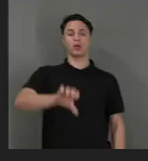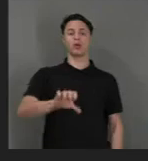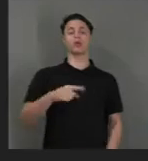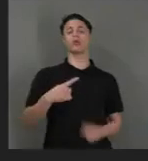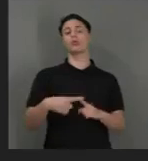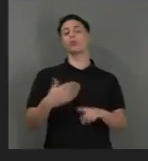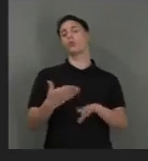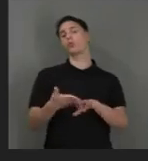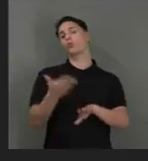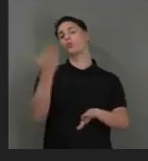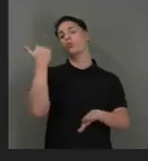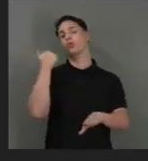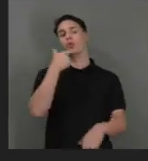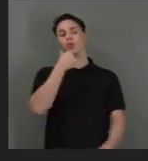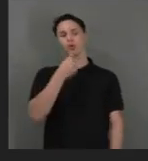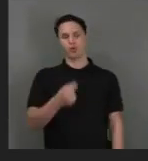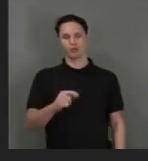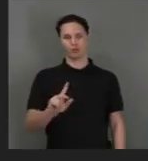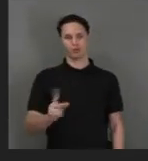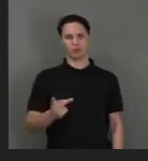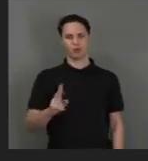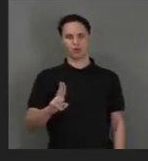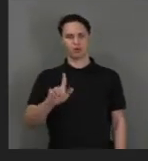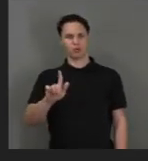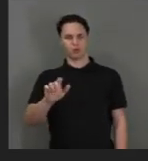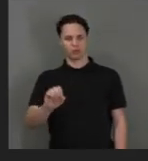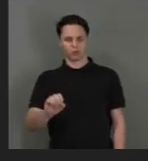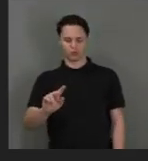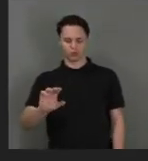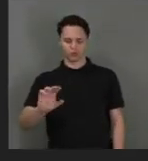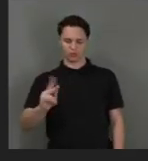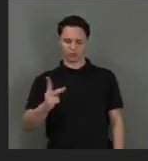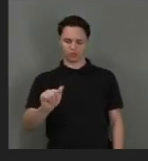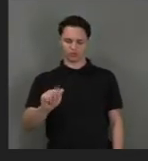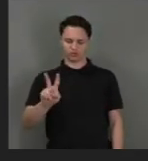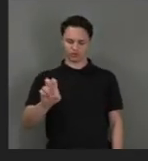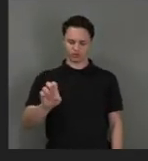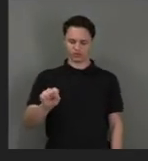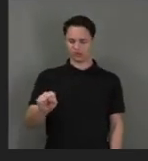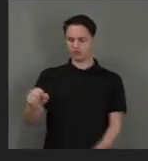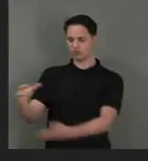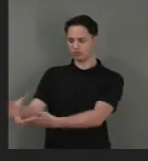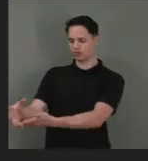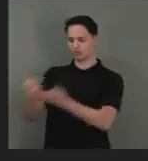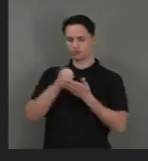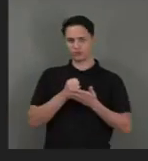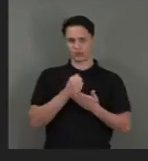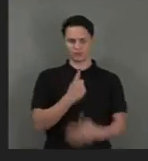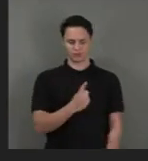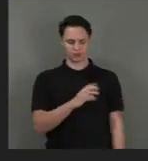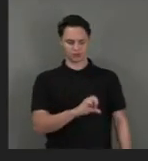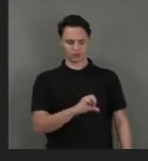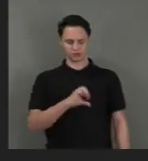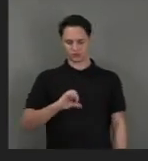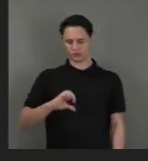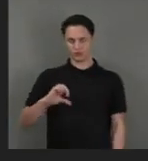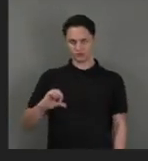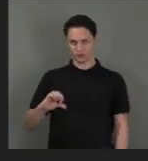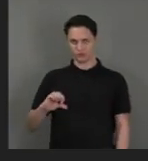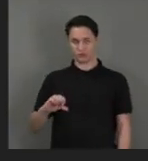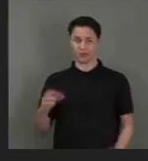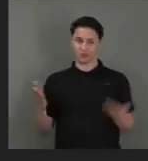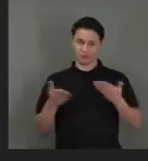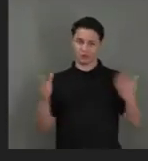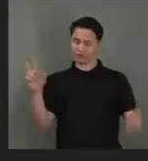Estado, Hugo Chávez toma o poder em 1999 tornando-se hoje um dos países,